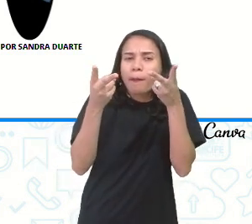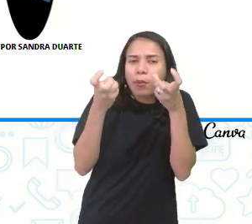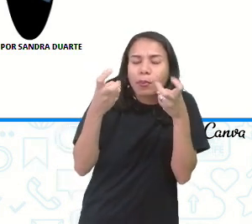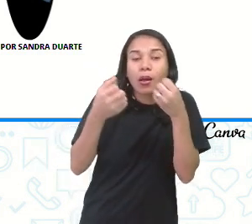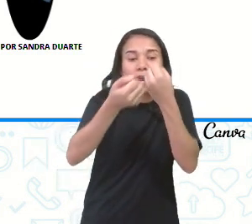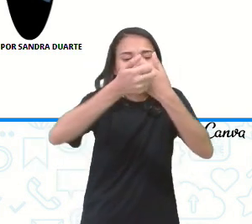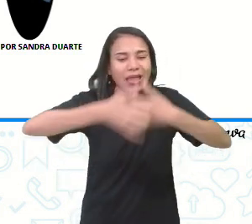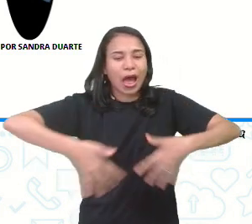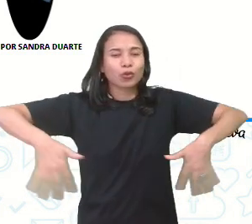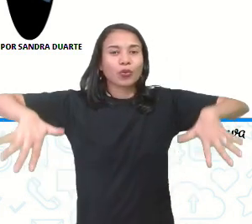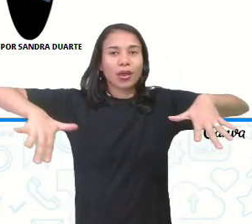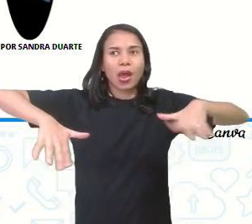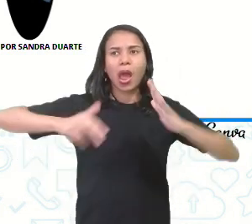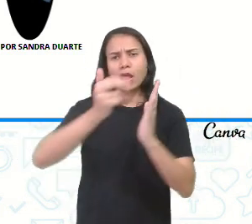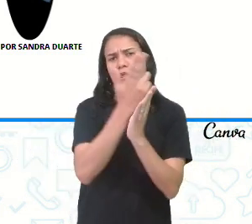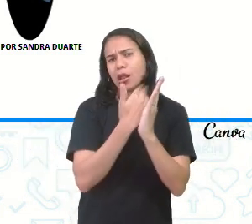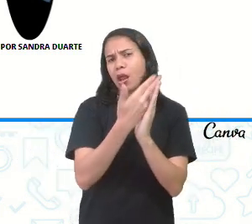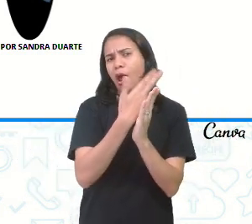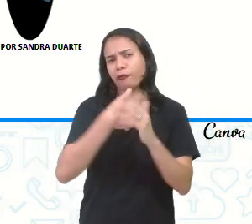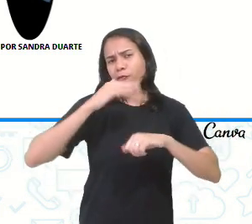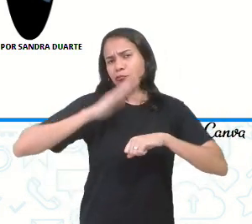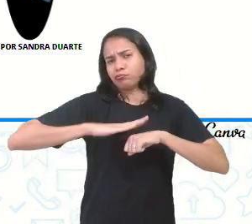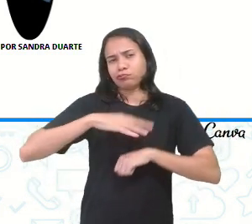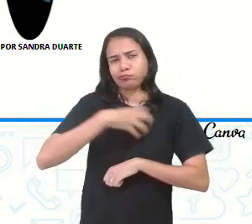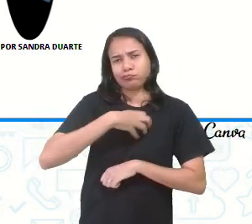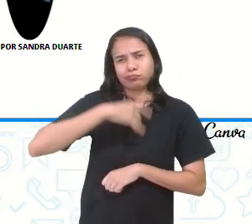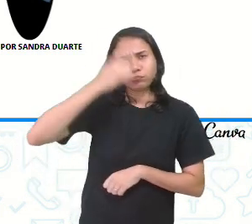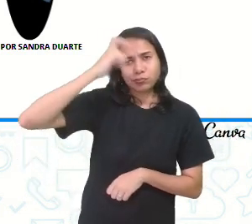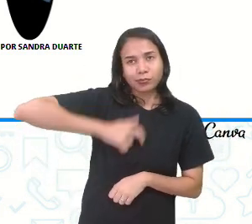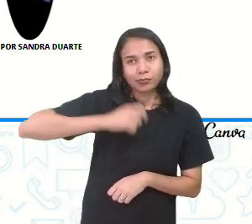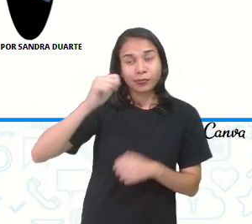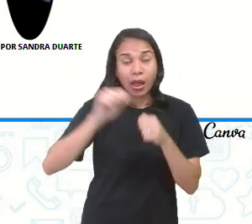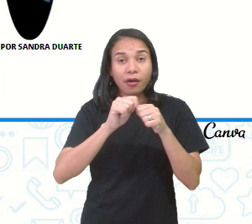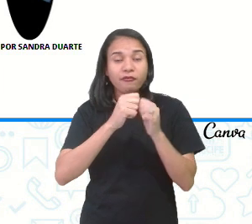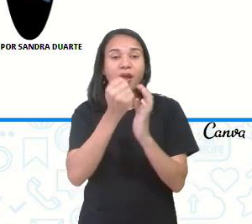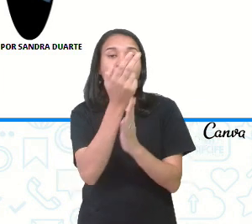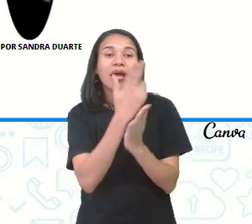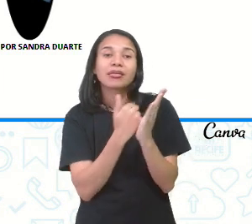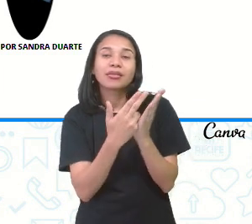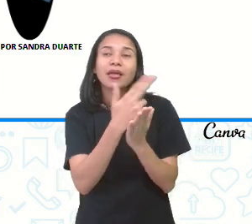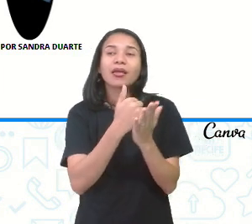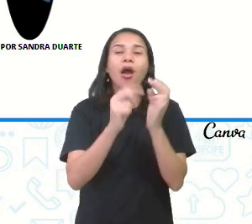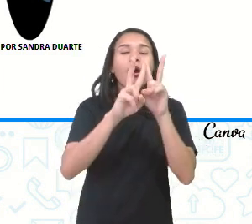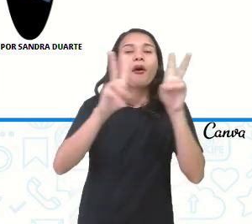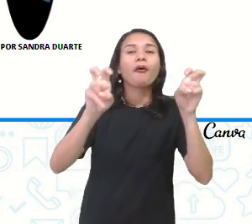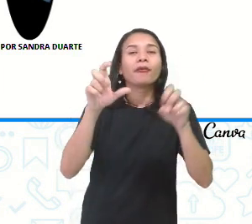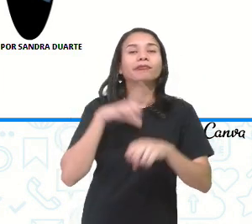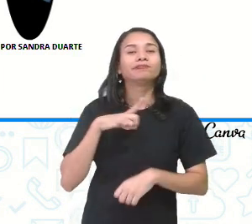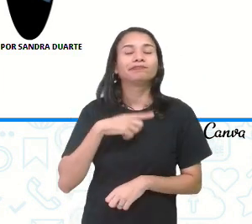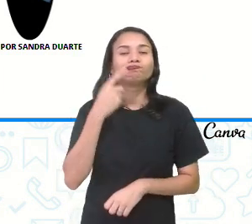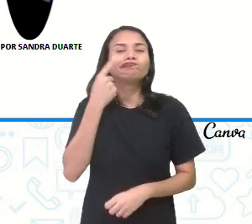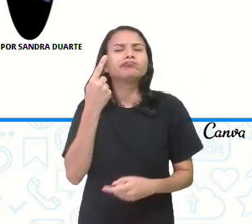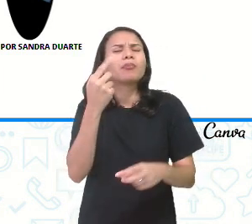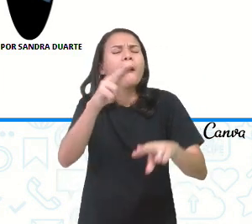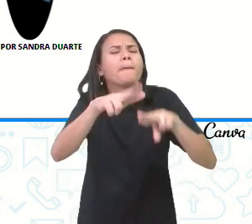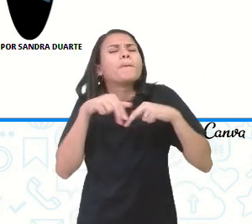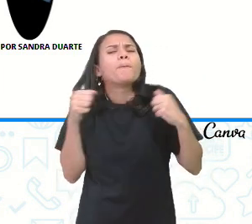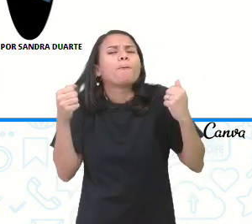e desenhava a sua forma, né? Aí ele fez, ó, desenho sobre a nossa fauna. Gente, por que